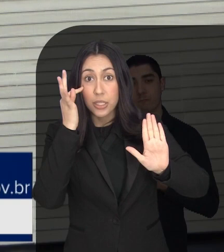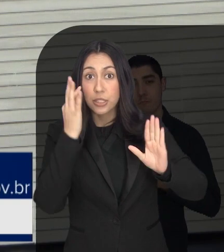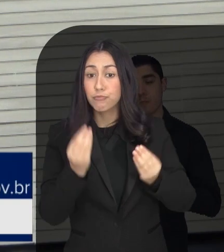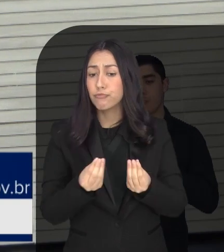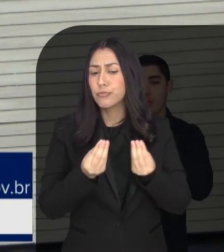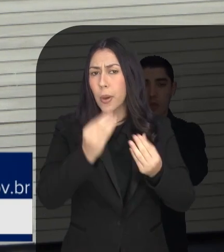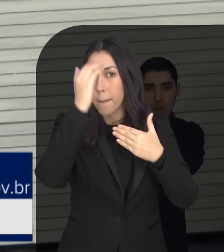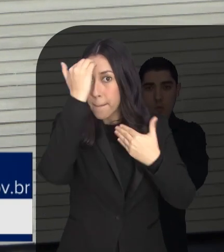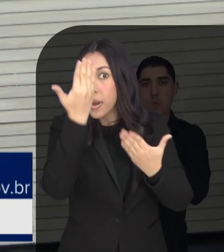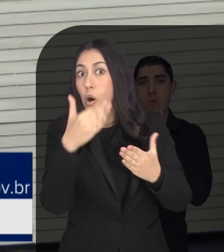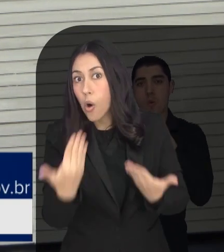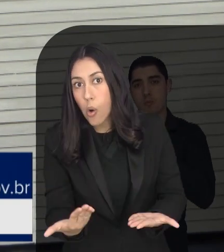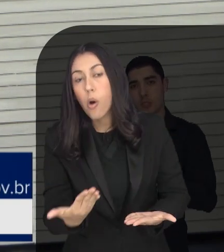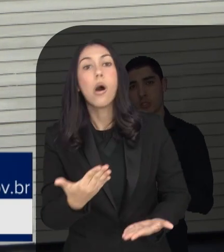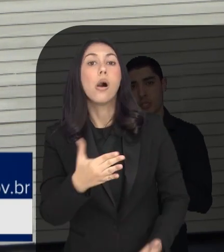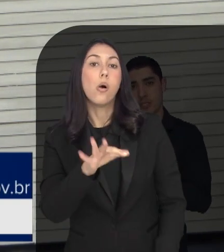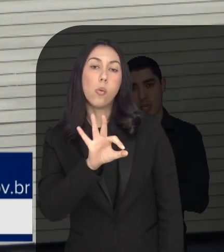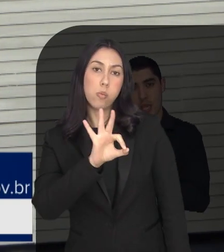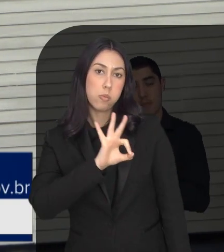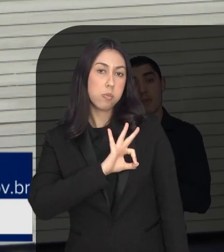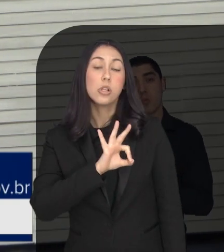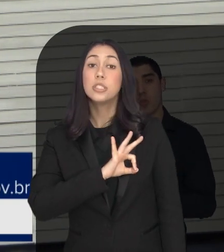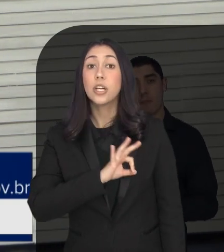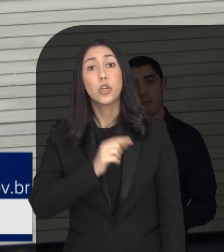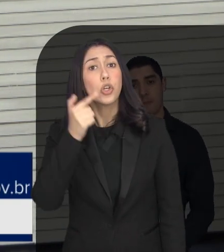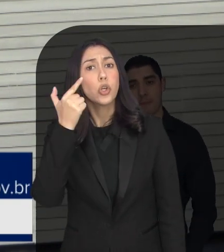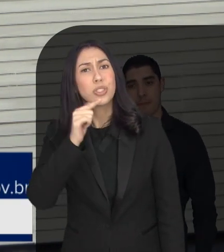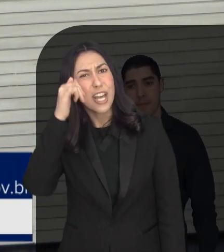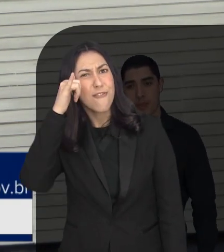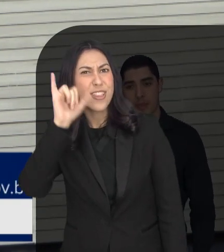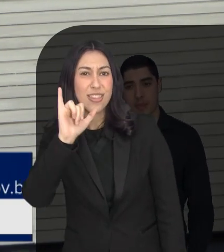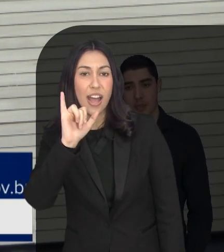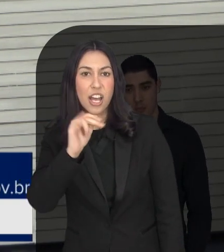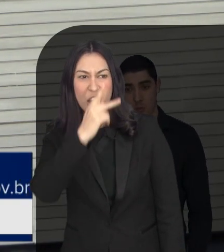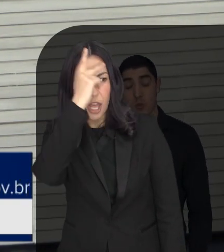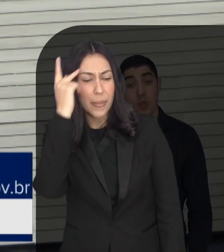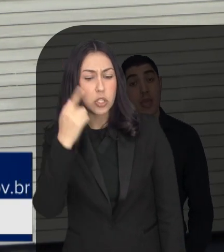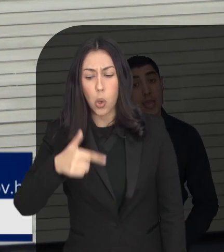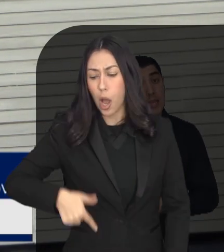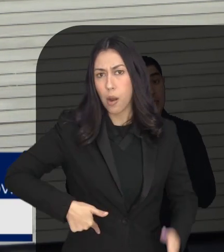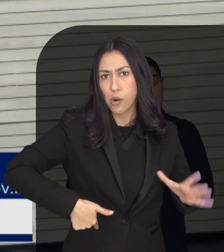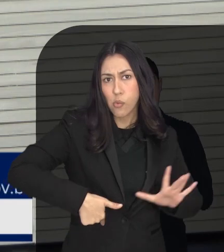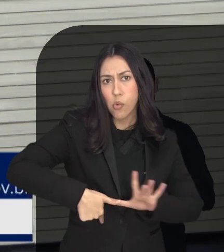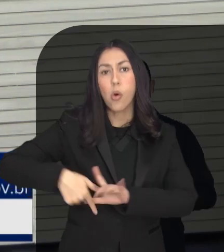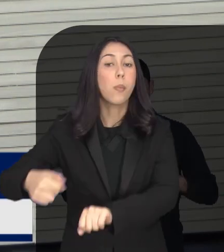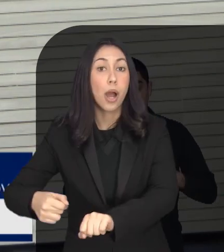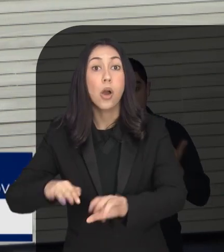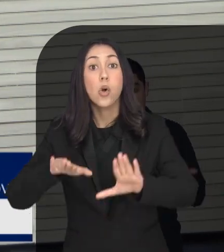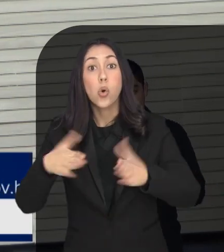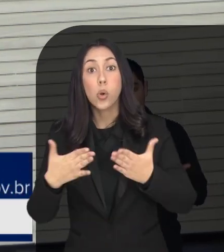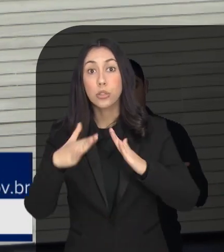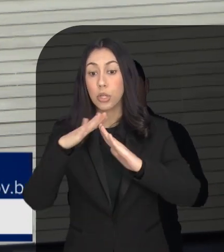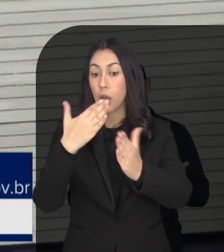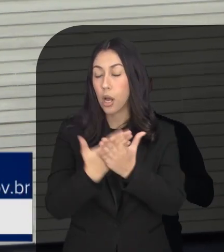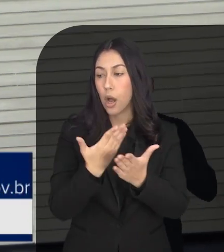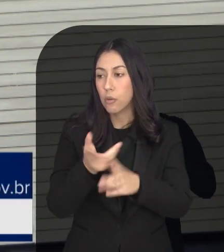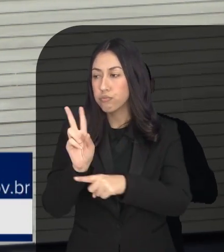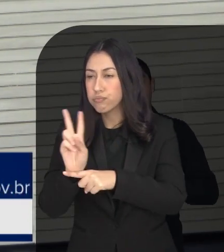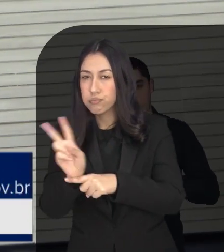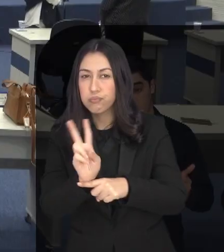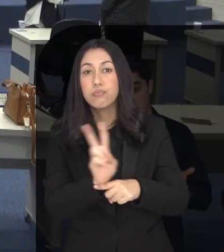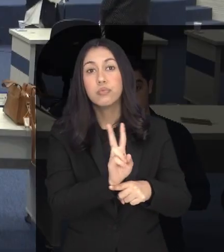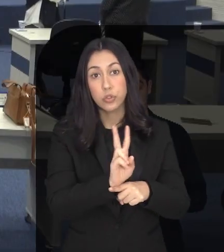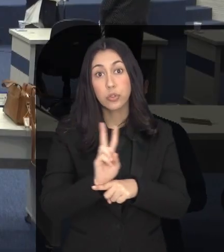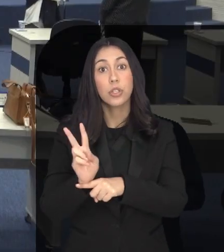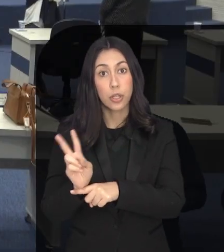de mérito a um guarda municipal que conseguiu reagir a uma tentativa de roubo da arma que usava durante patrulha em uma escola da